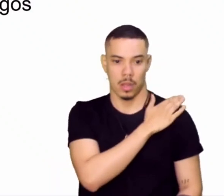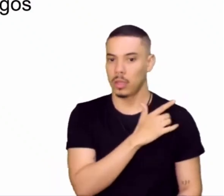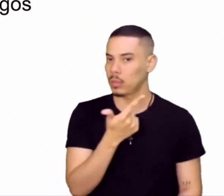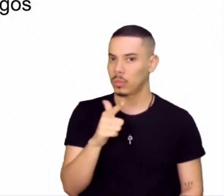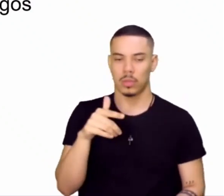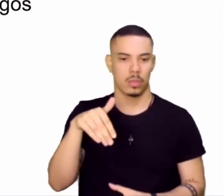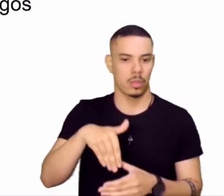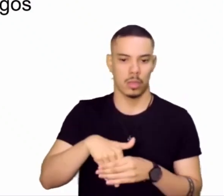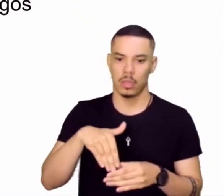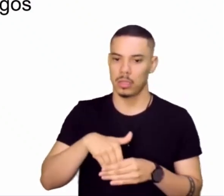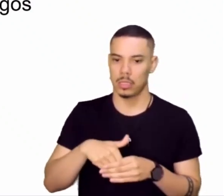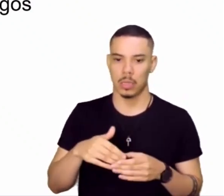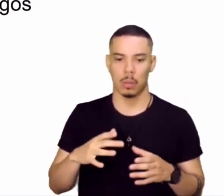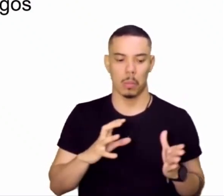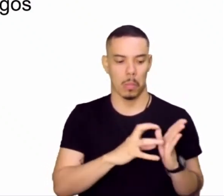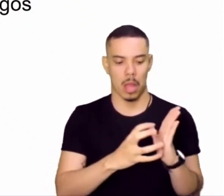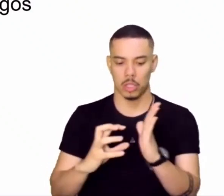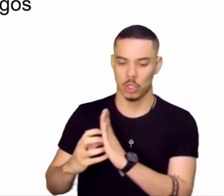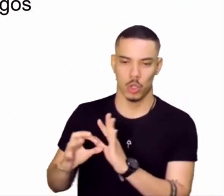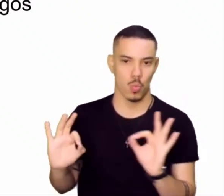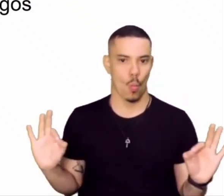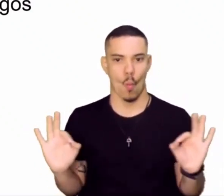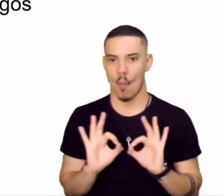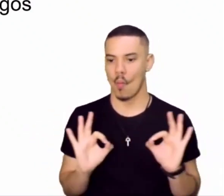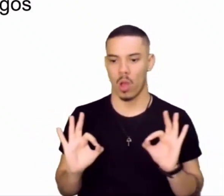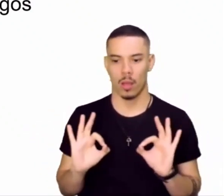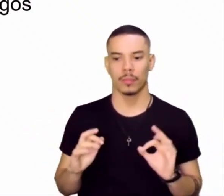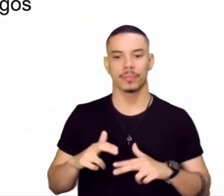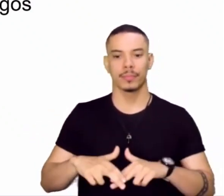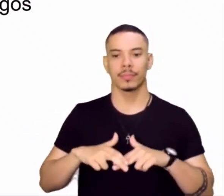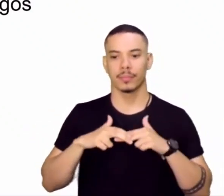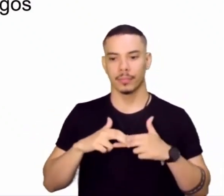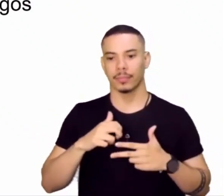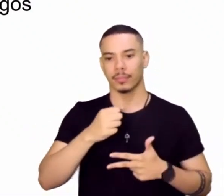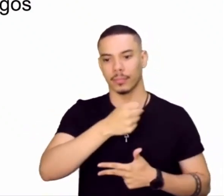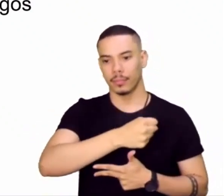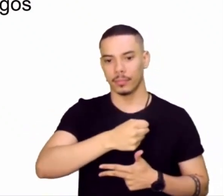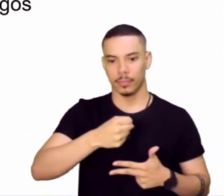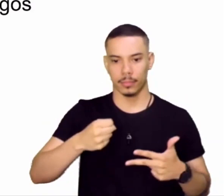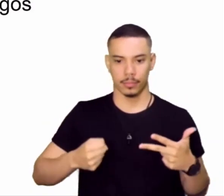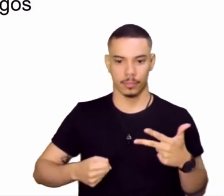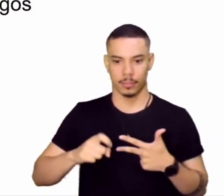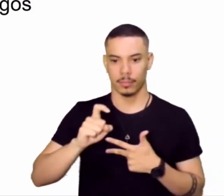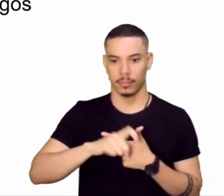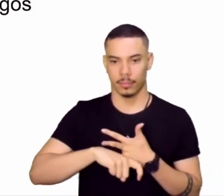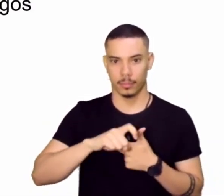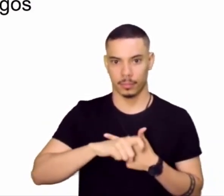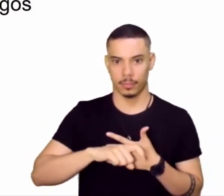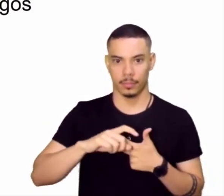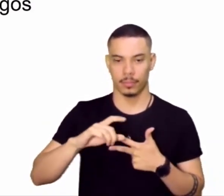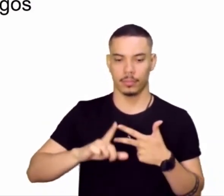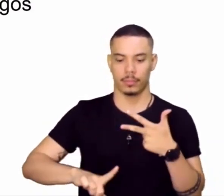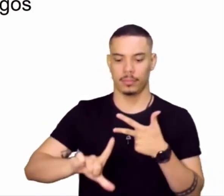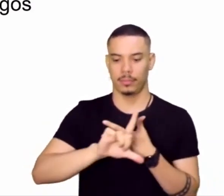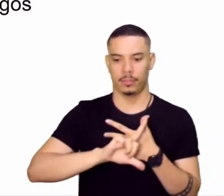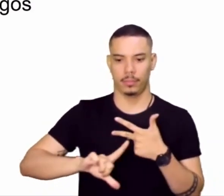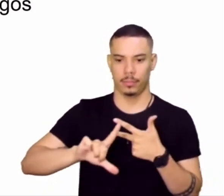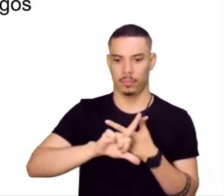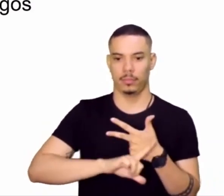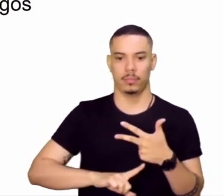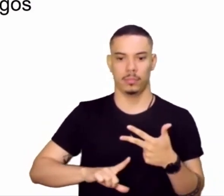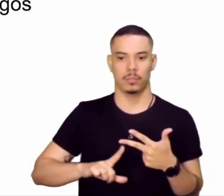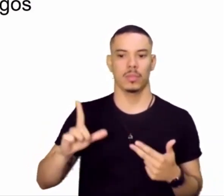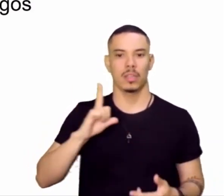eleições nem partidos políticos. O poder executivo domina o legislativo e o judiciário, há censura